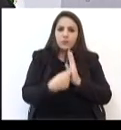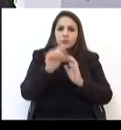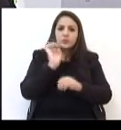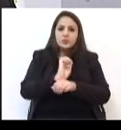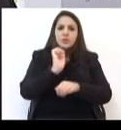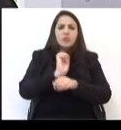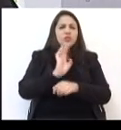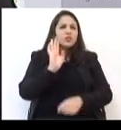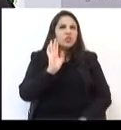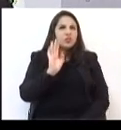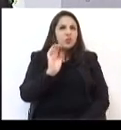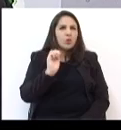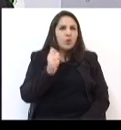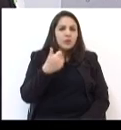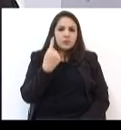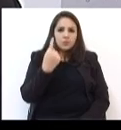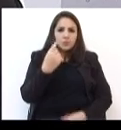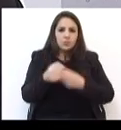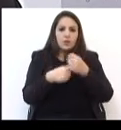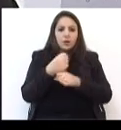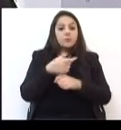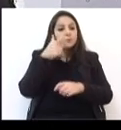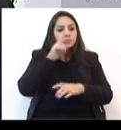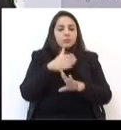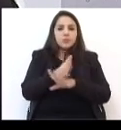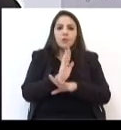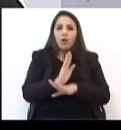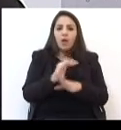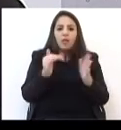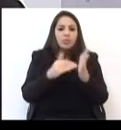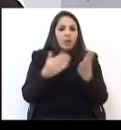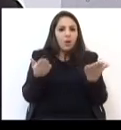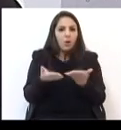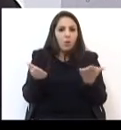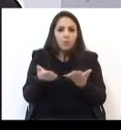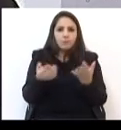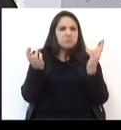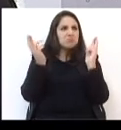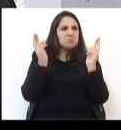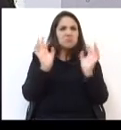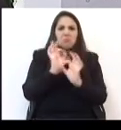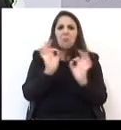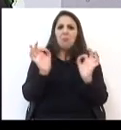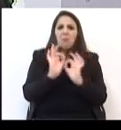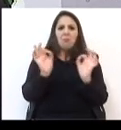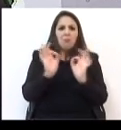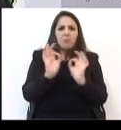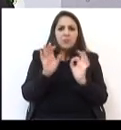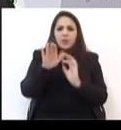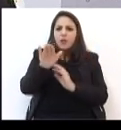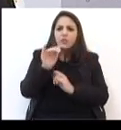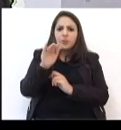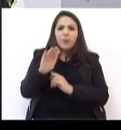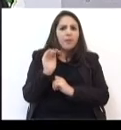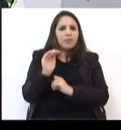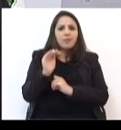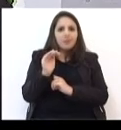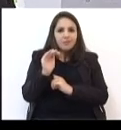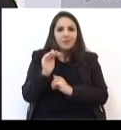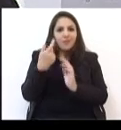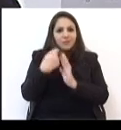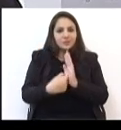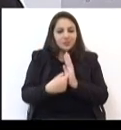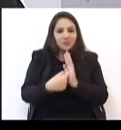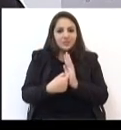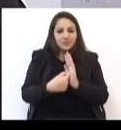concurso no Estado, já há quase um ano, foram aprovados e até então não têm expectativa de serem admitidos